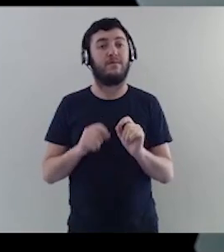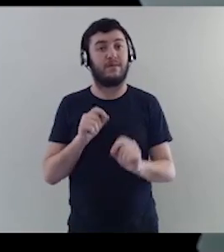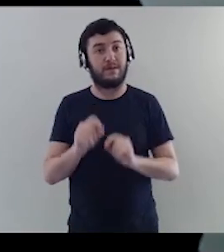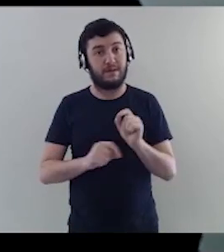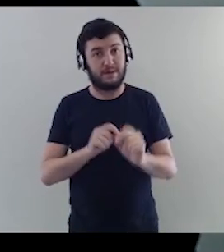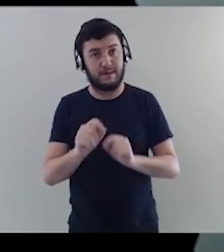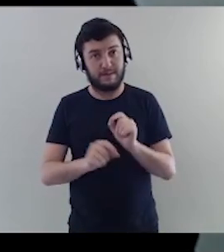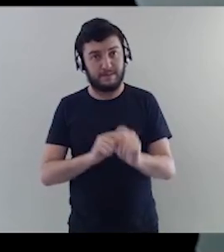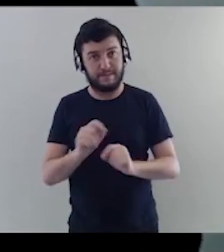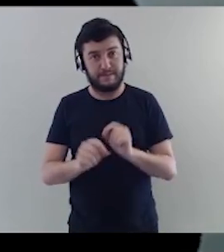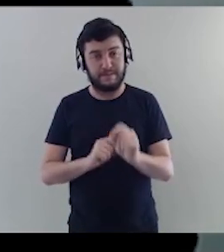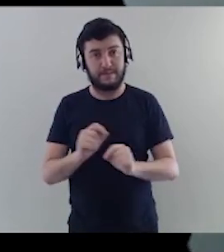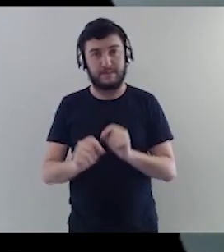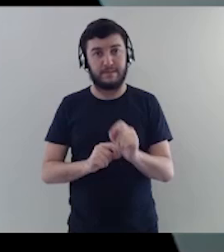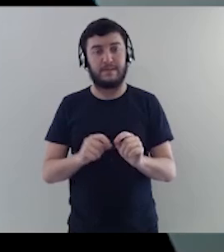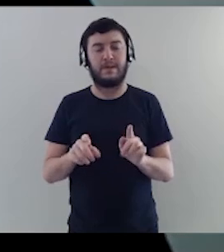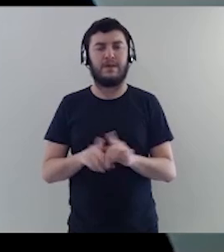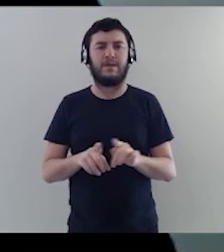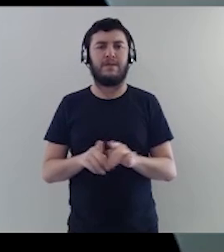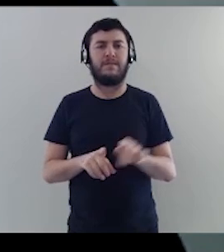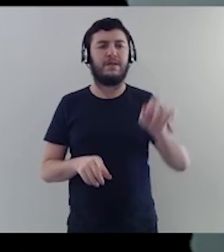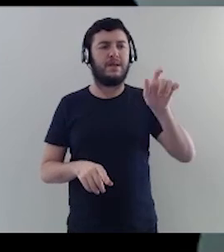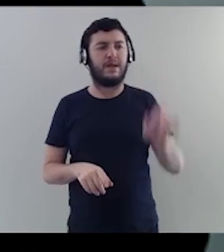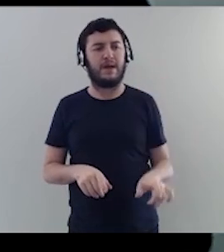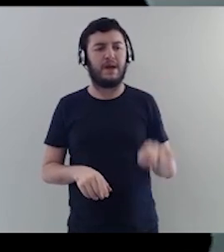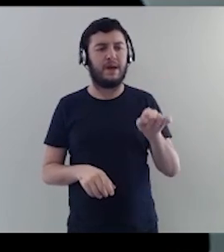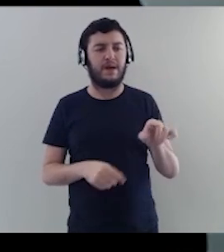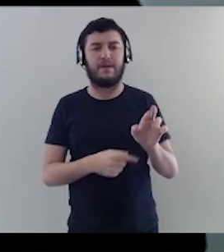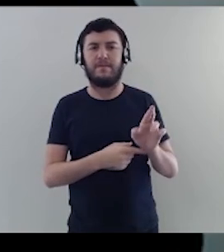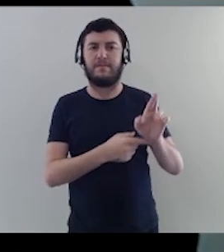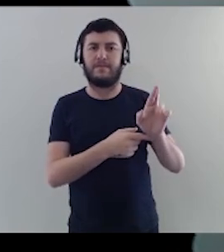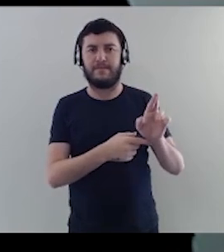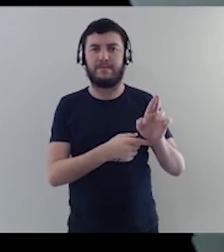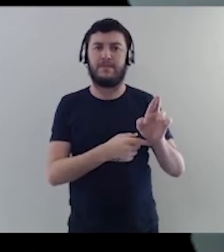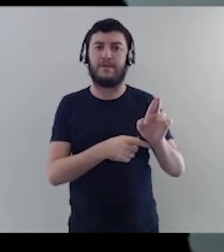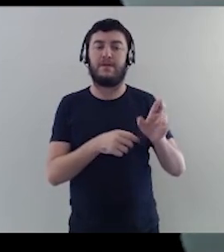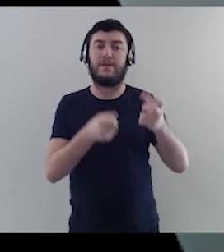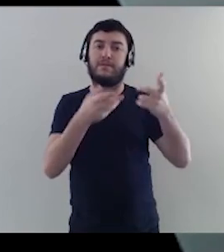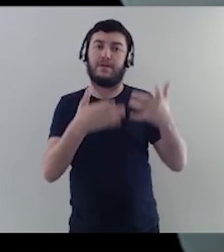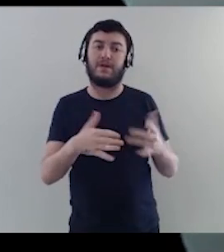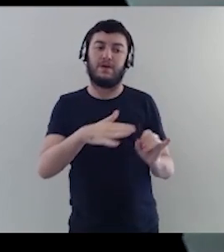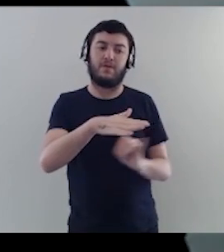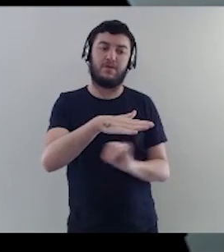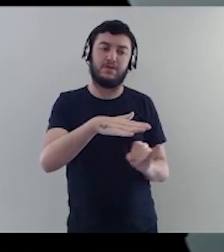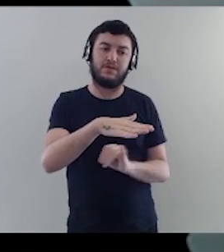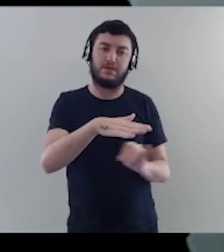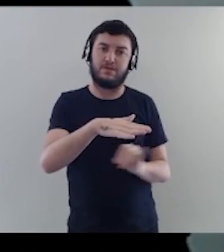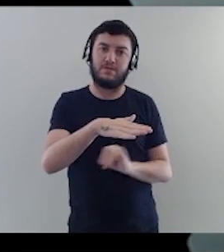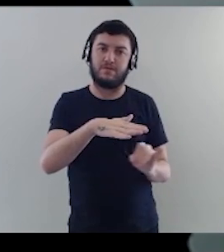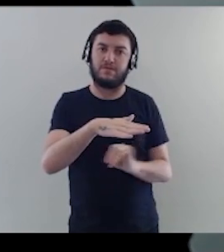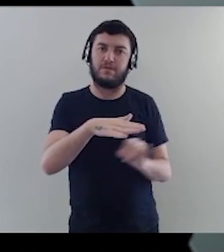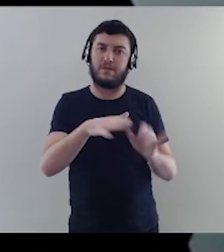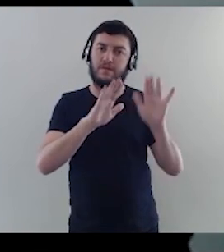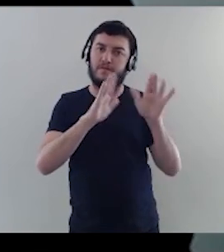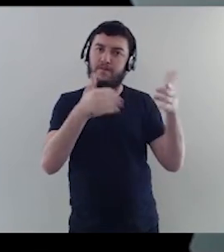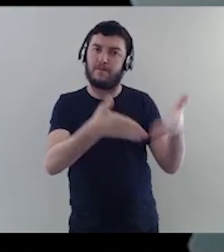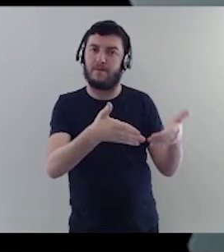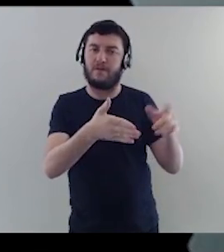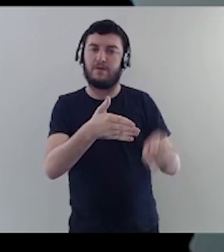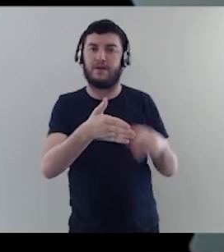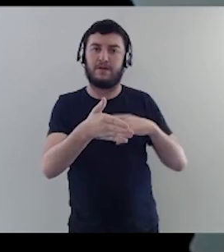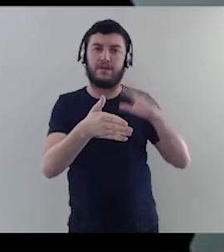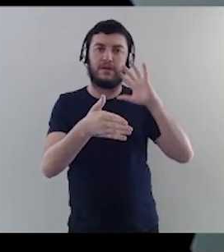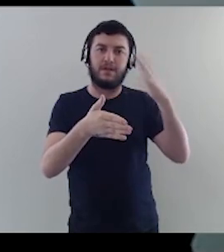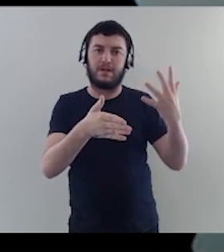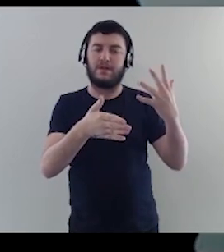professor Luís Marinoni que o Instituto da Repercussão Geral deu nova ênfase à imprescindibilidade de ter as decisões